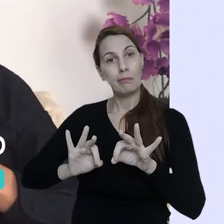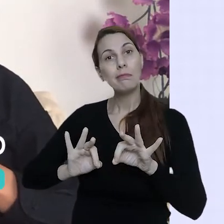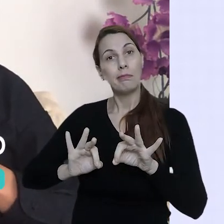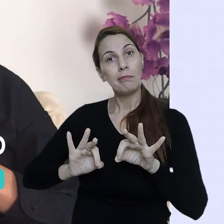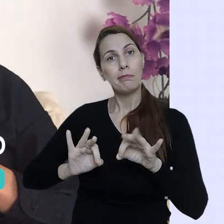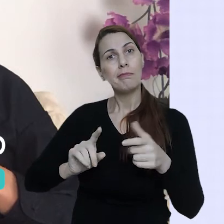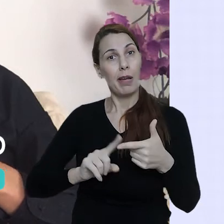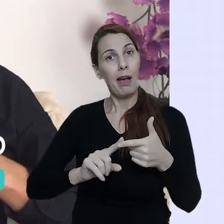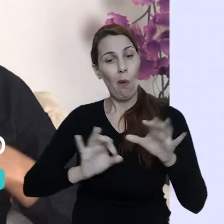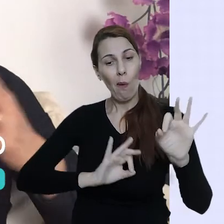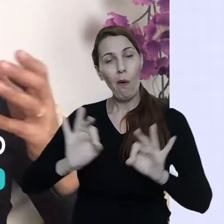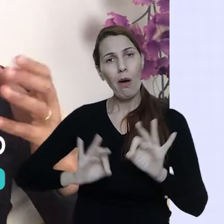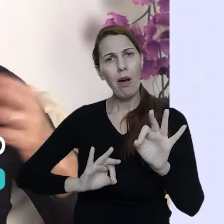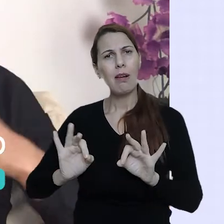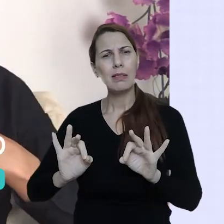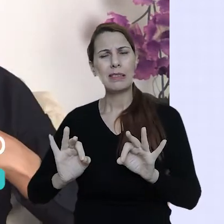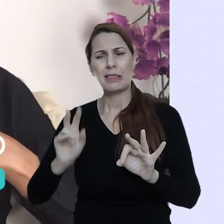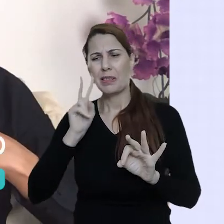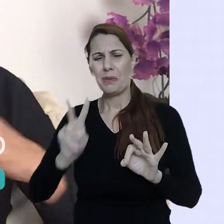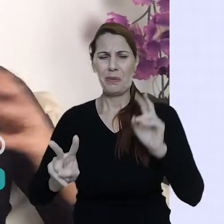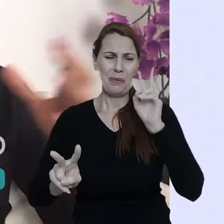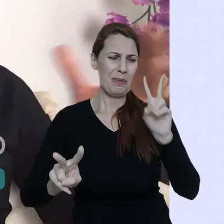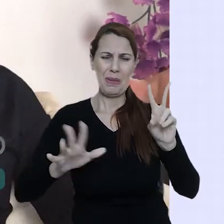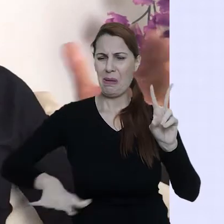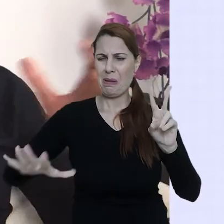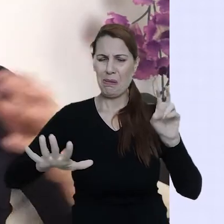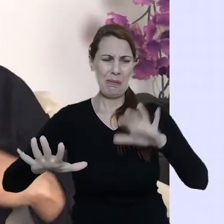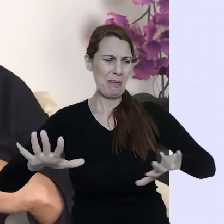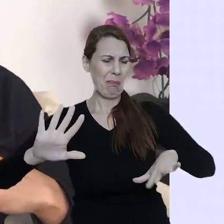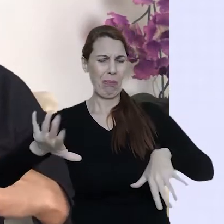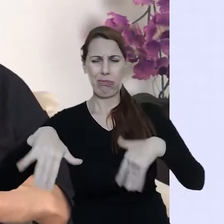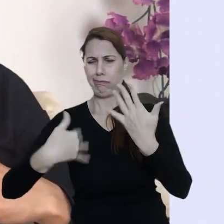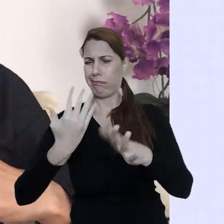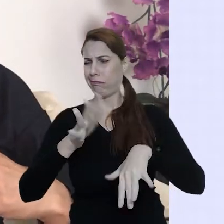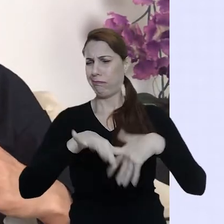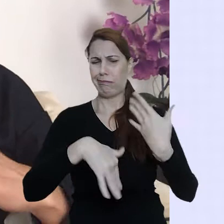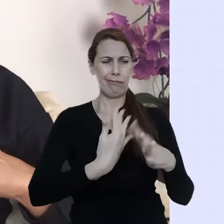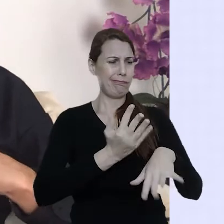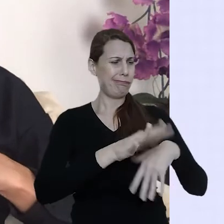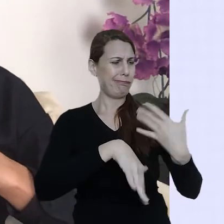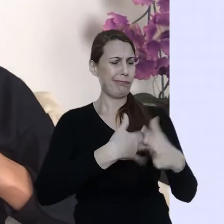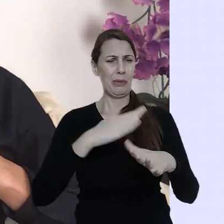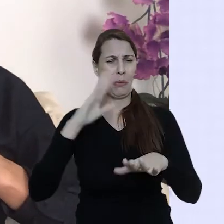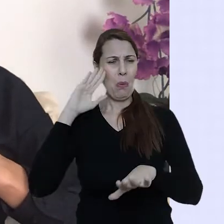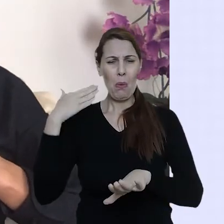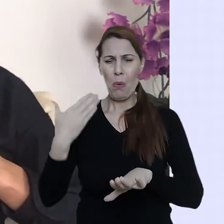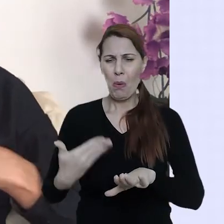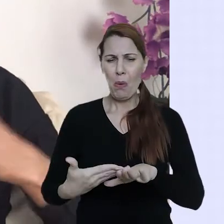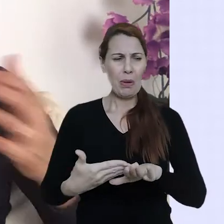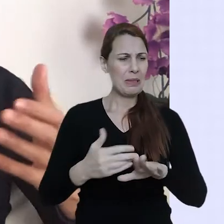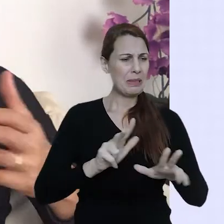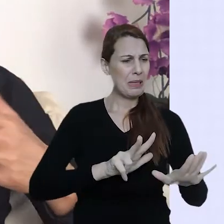Organização. Sem organização, ambientes bagunçados, você não tem uma agenda da tua atividade do